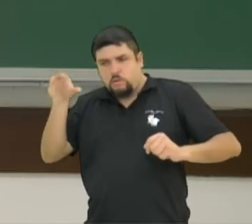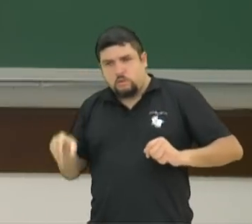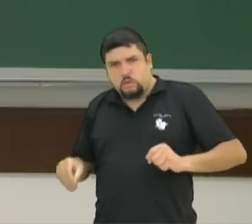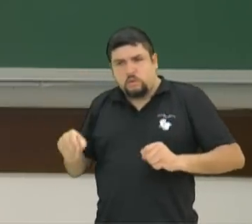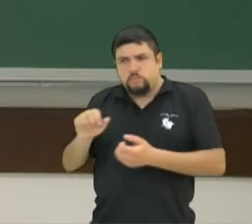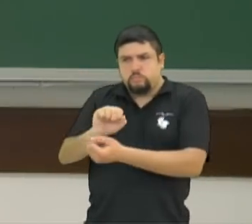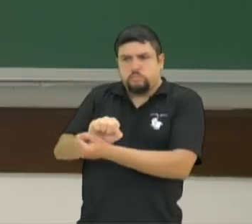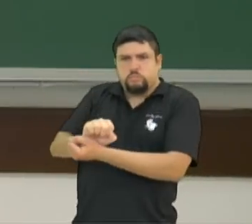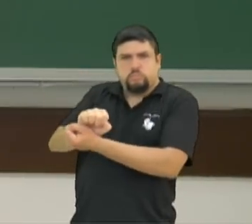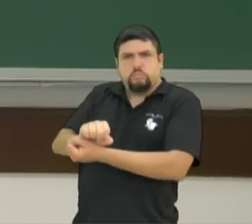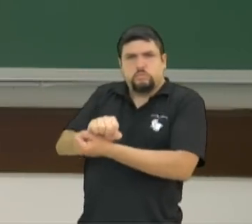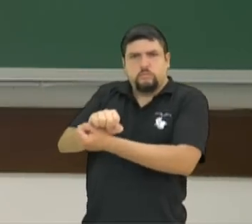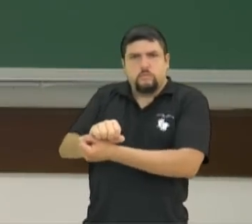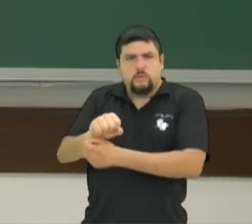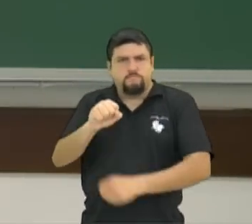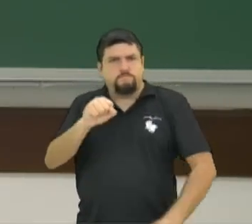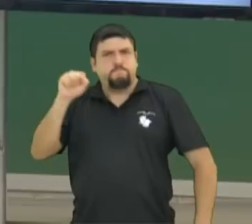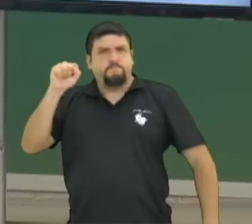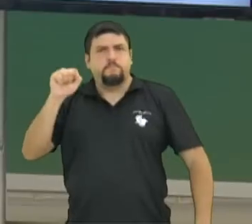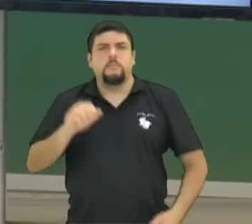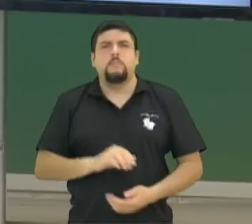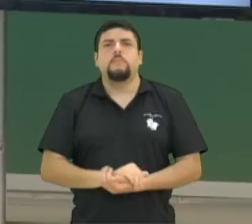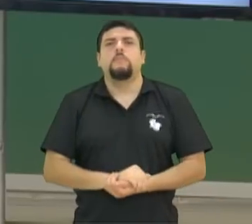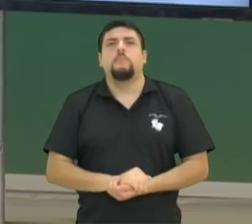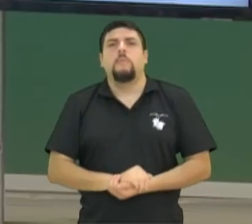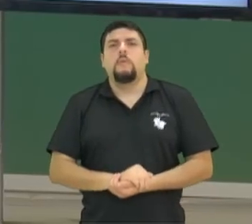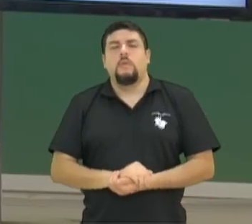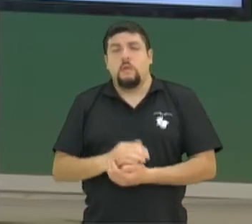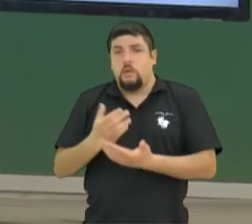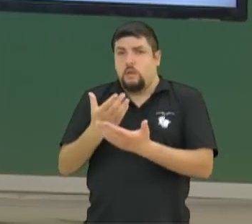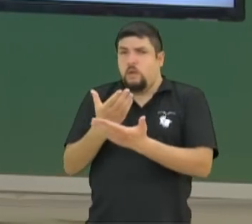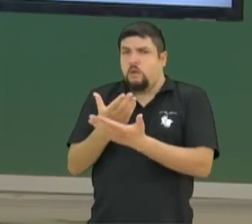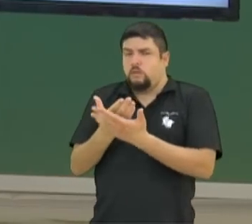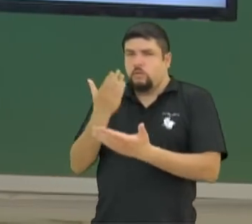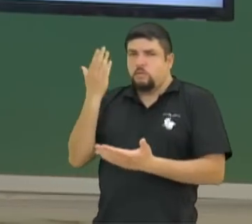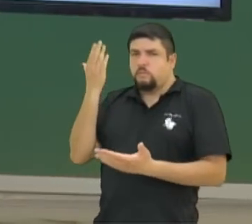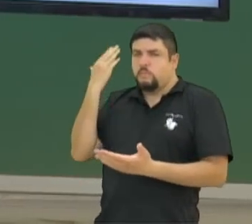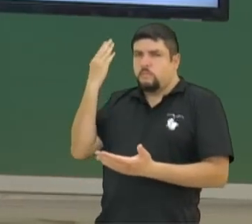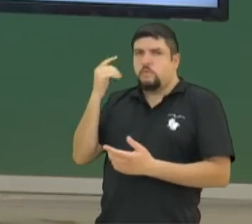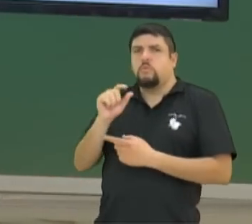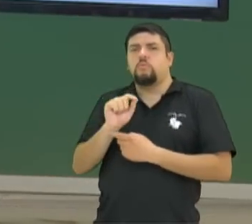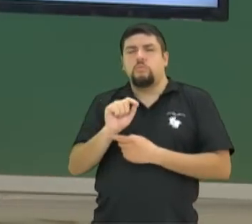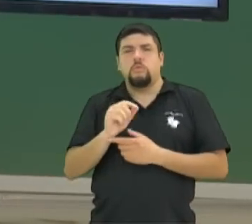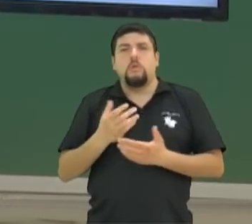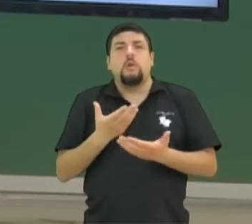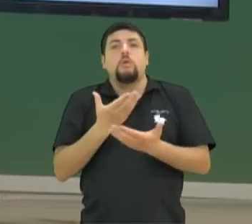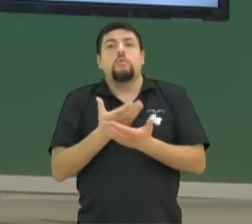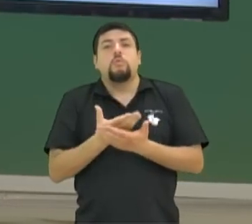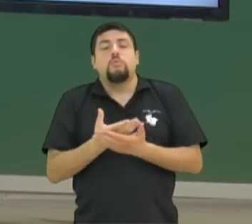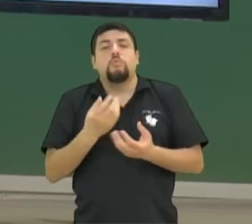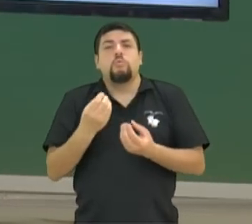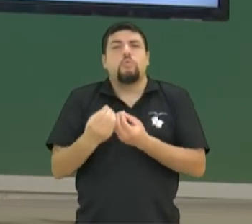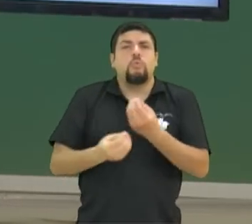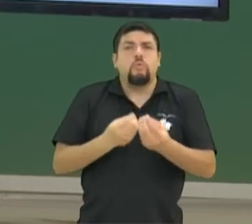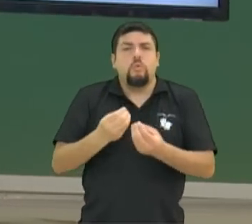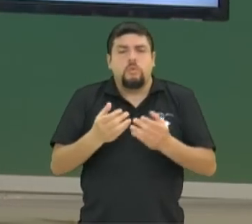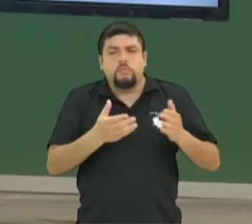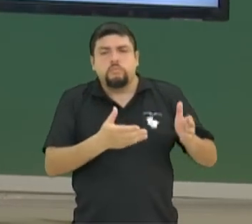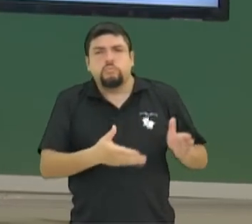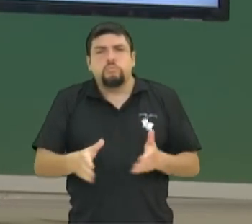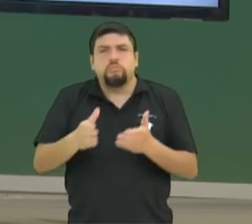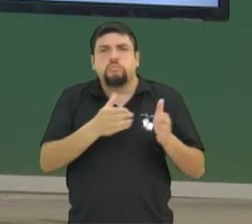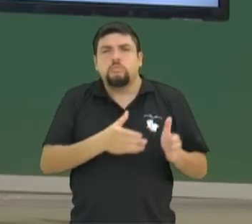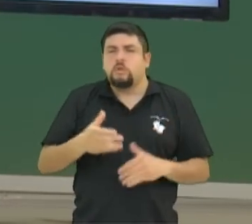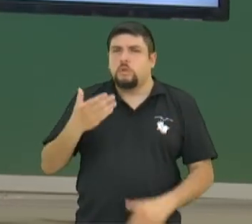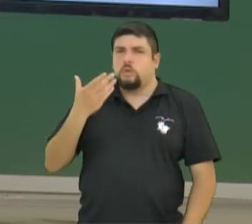escravizados. Na aula anterior, vamos fazer um retomando aqui, nós estudamos a dinâmica da produção açucareira aqui no